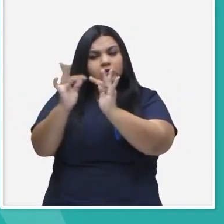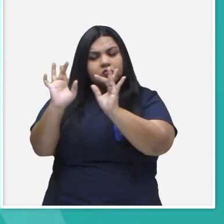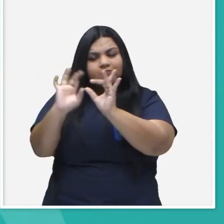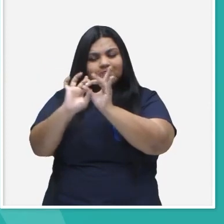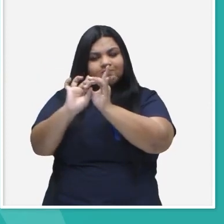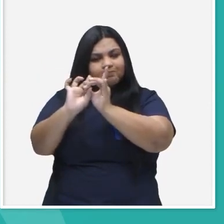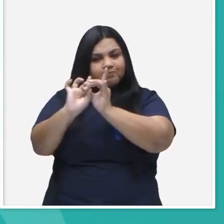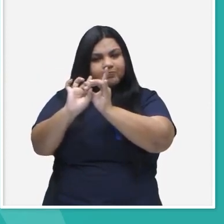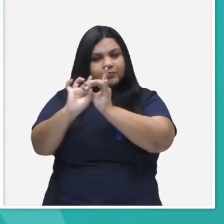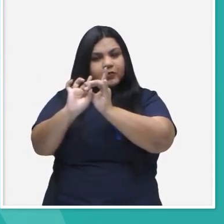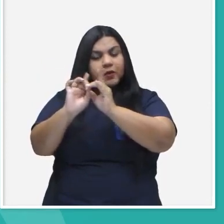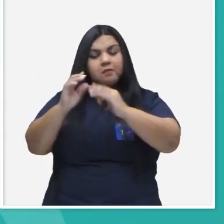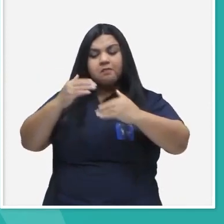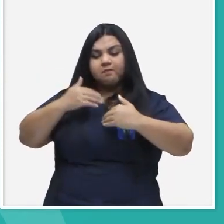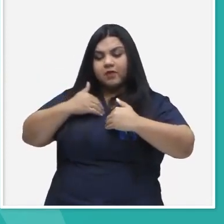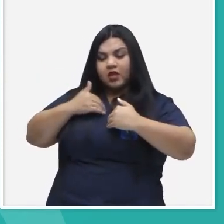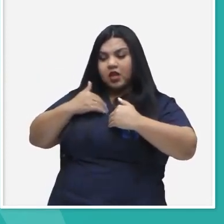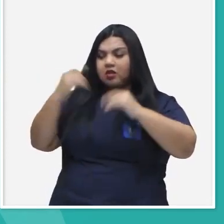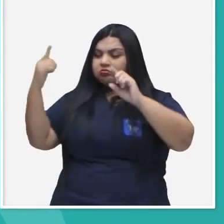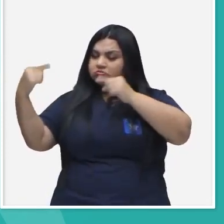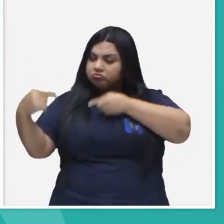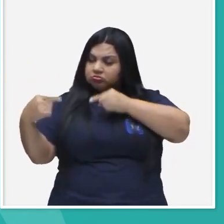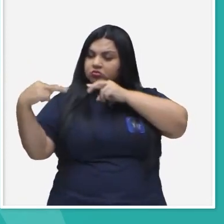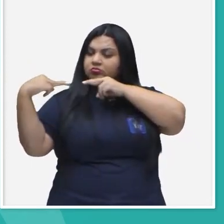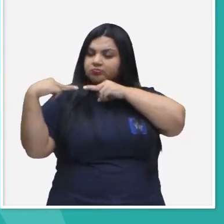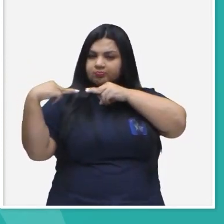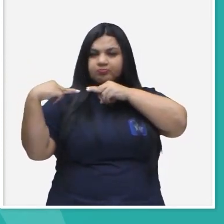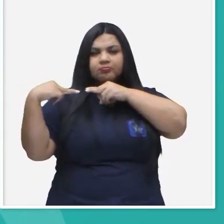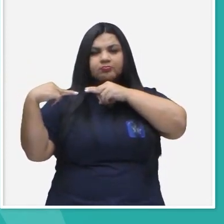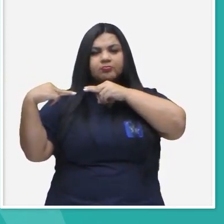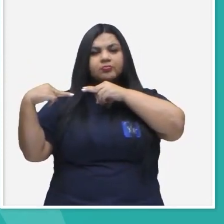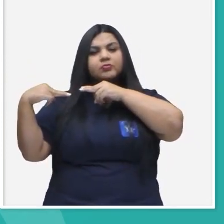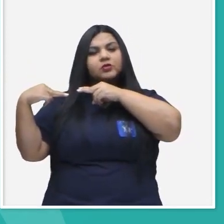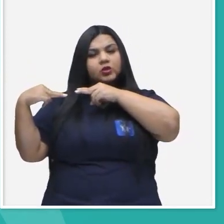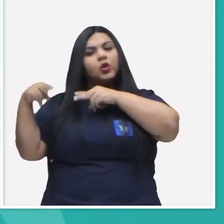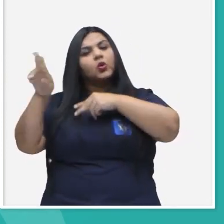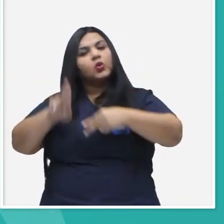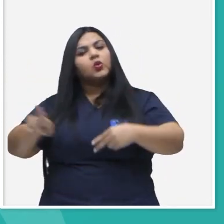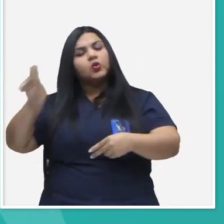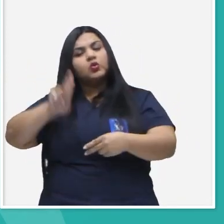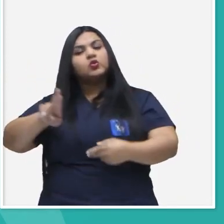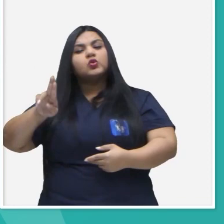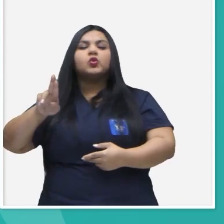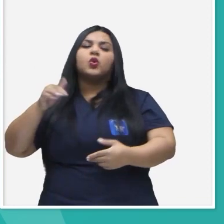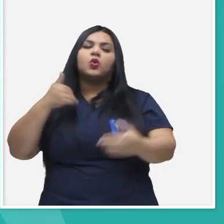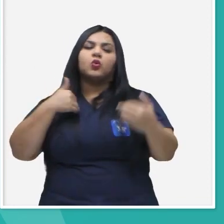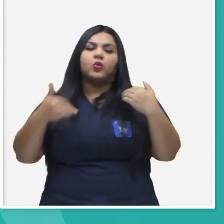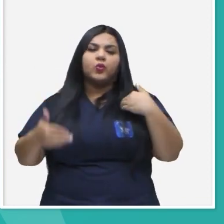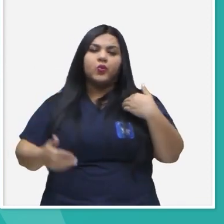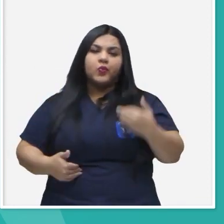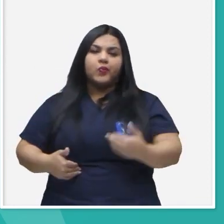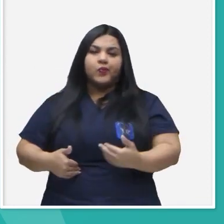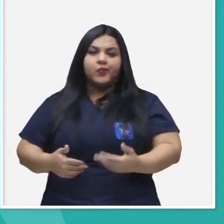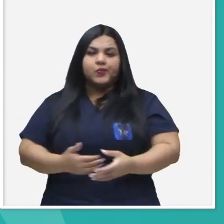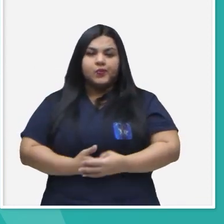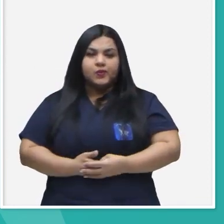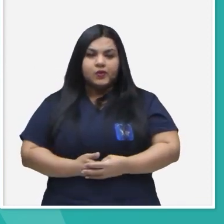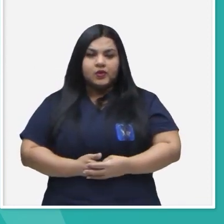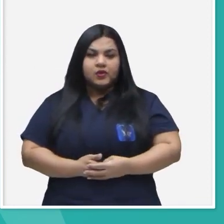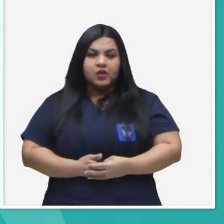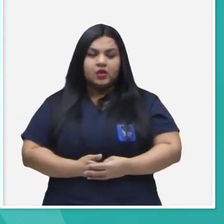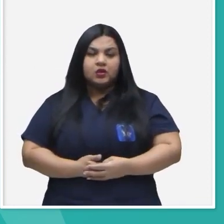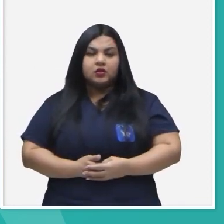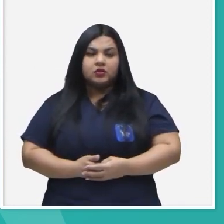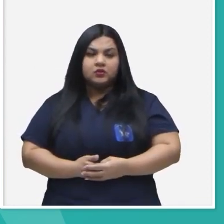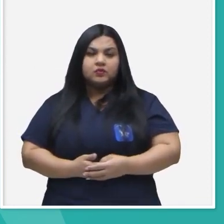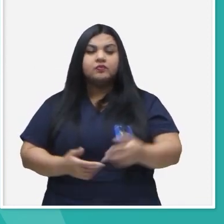aí minha com o meu adversário, onde eu utilizo o corpo para fazer a pontuação. No